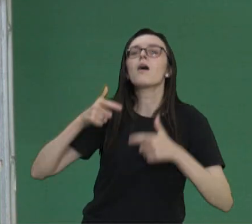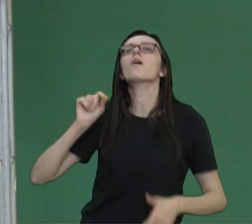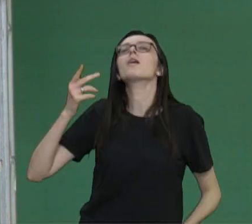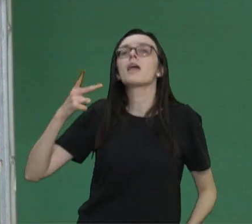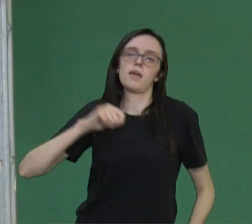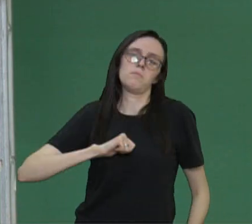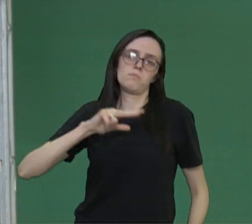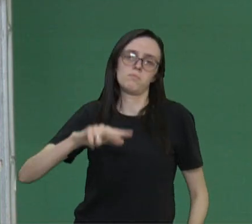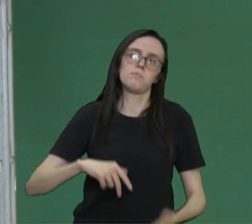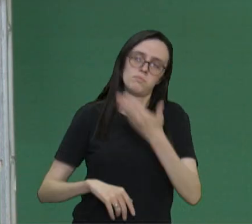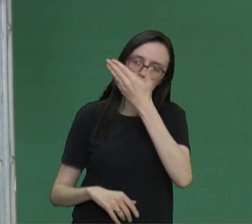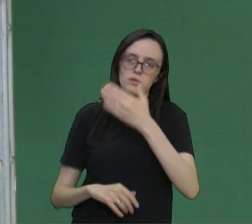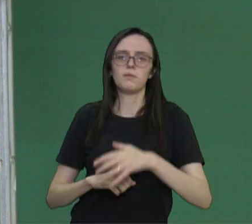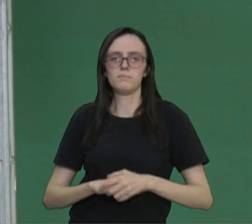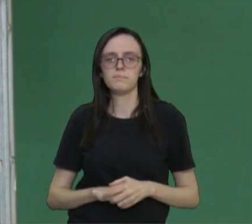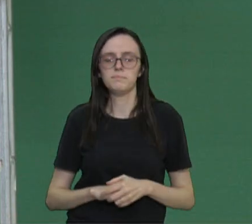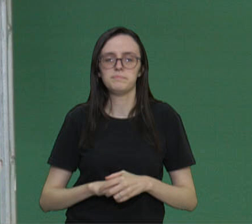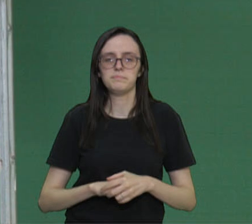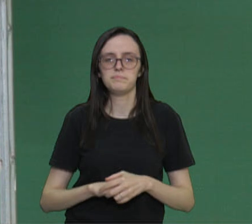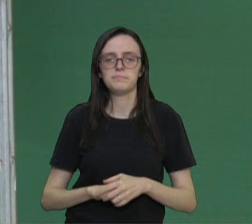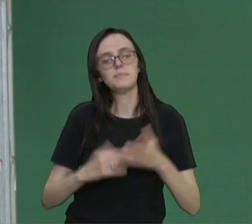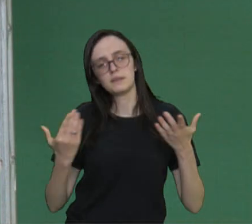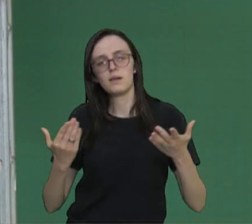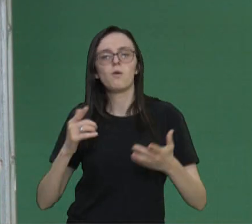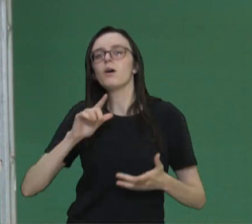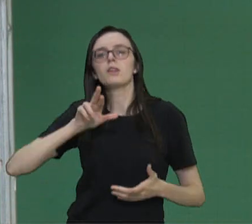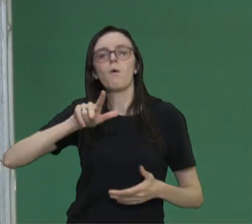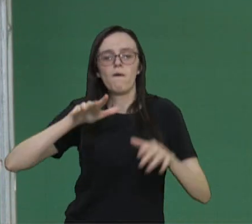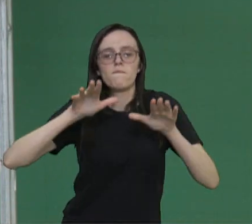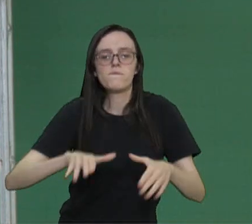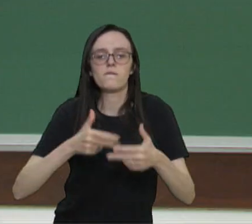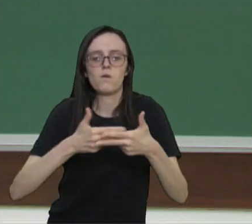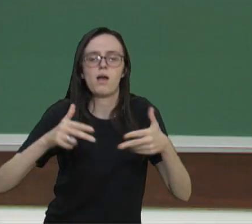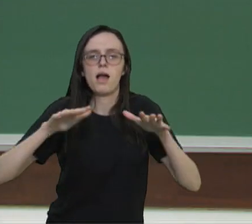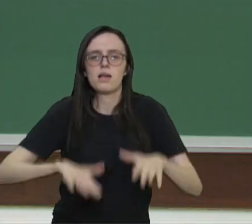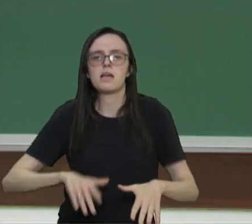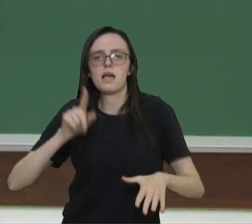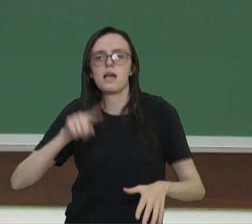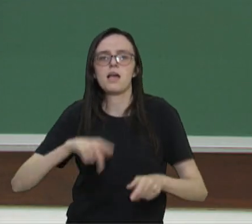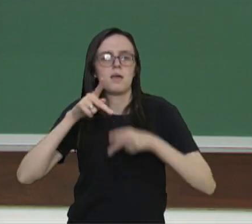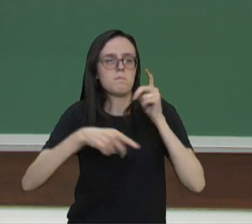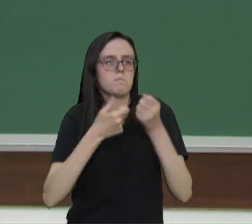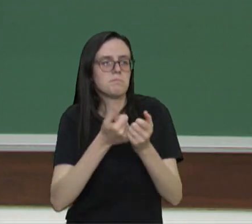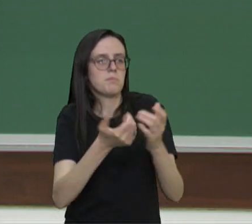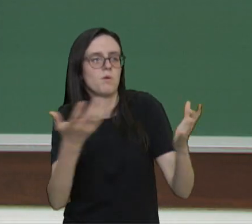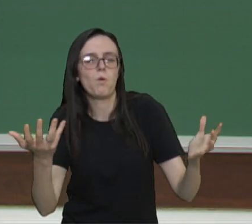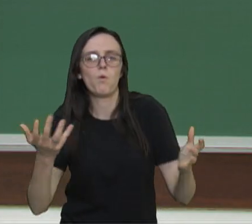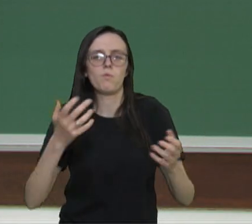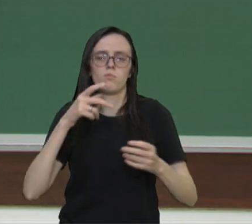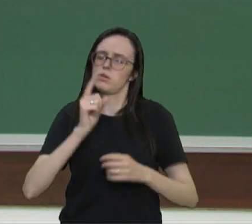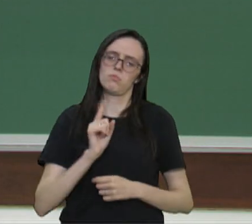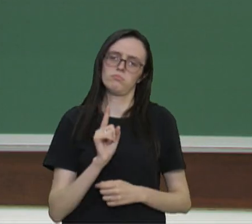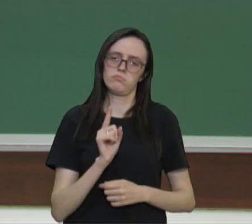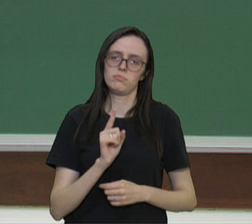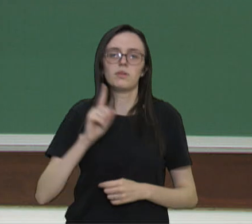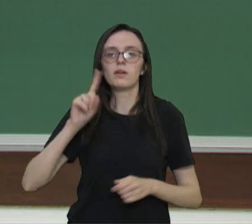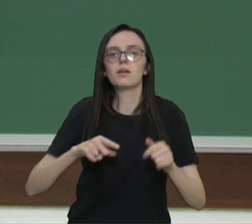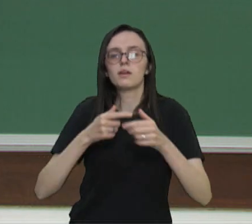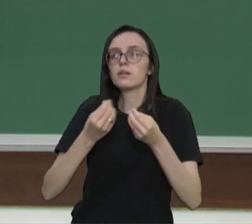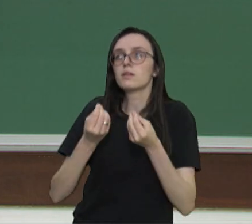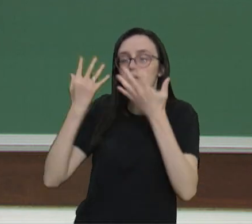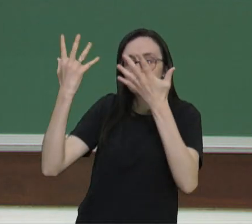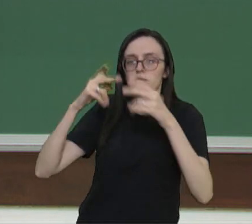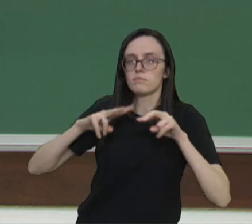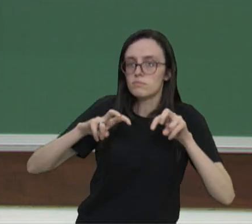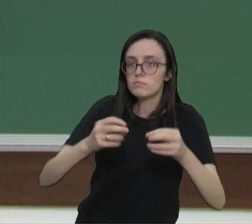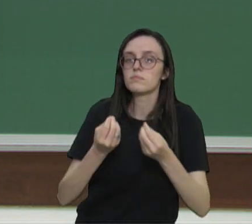era a metrópole? Era Portugal. Então, não ficavam aqui para a população, para o povoamento. Não, eles eram